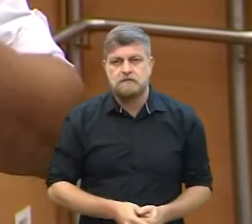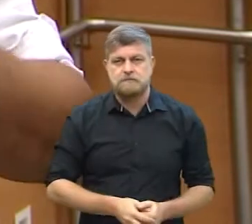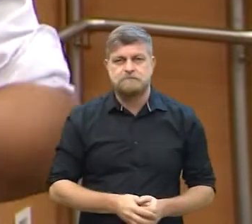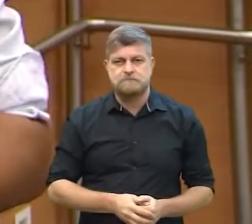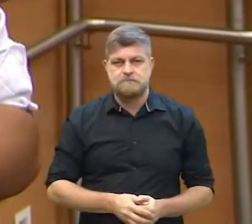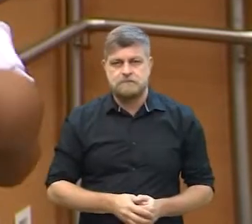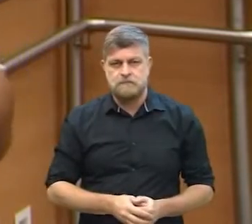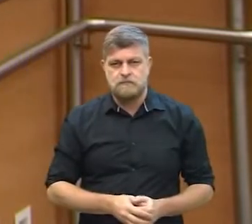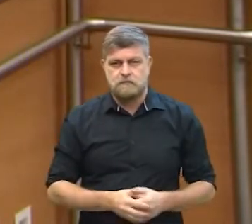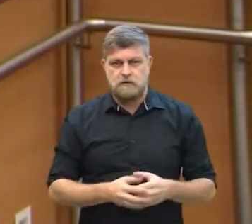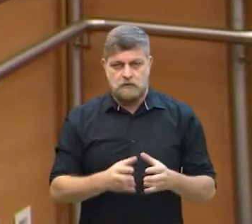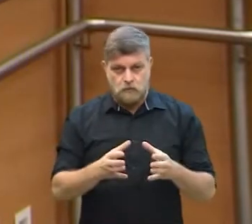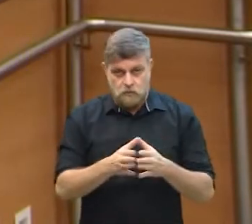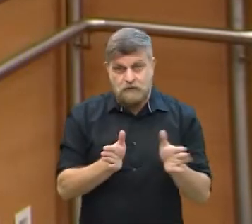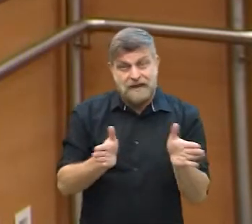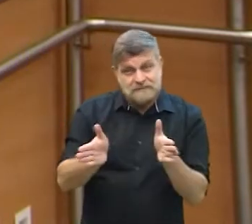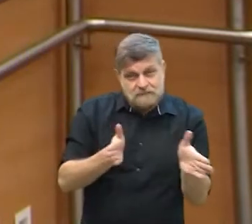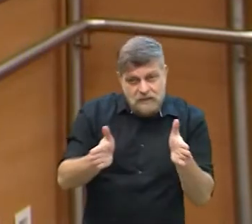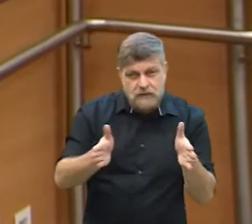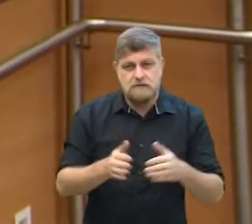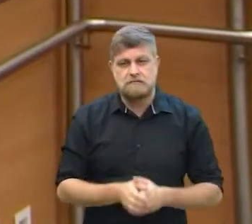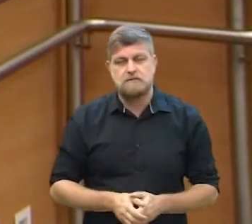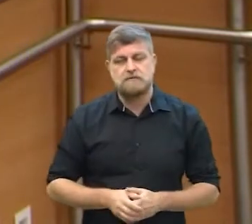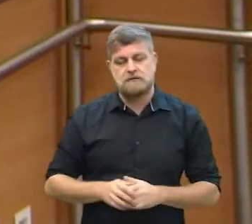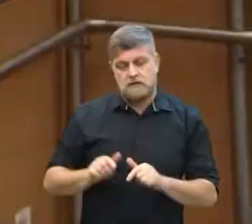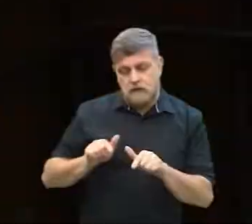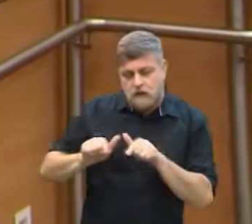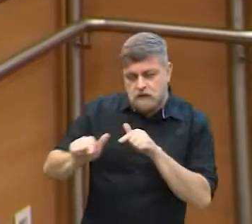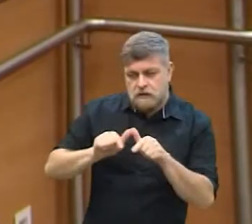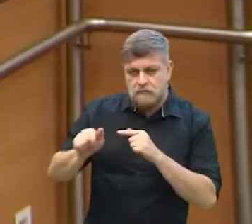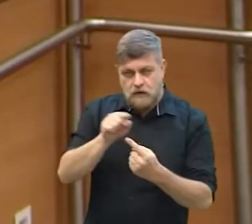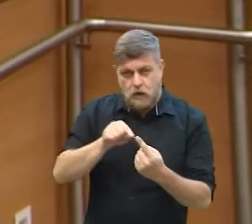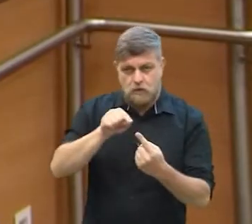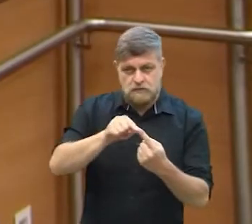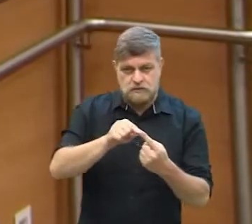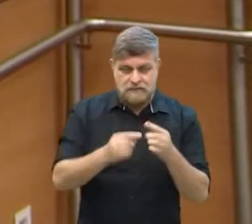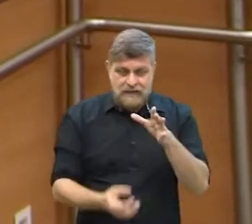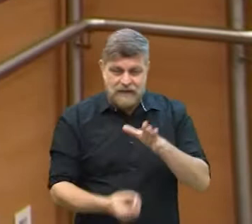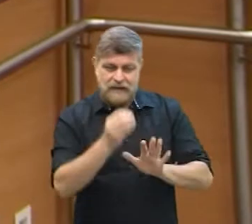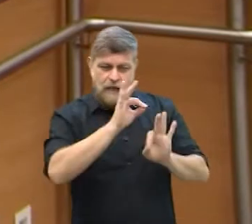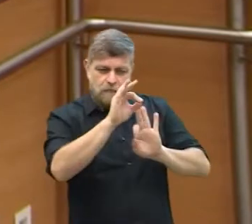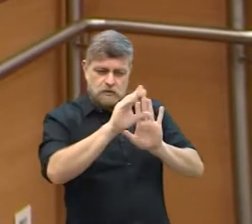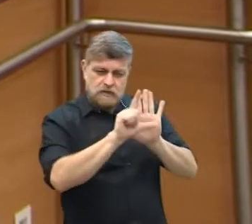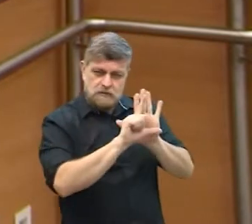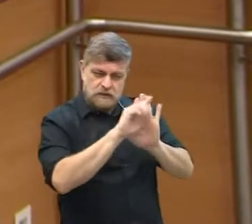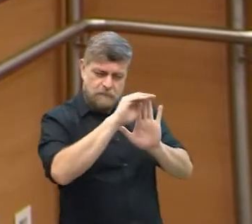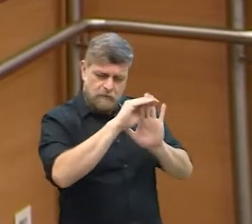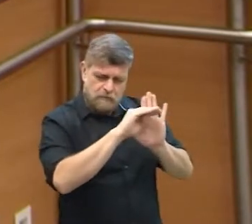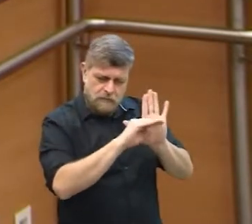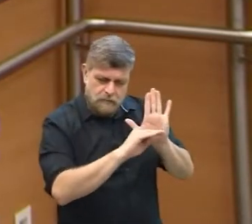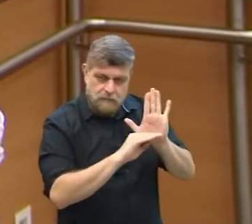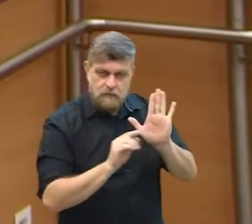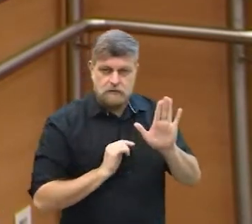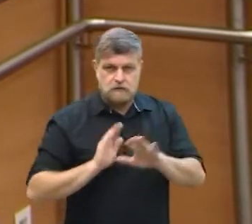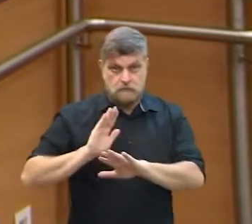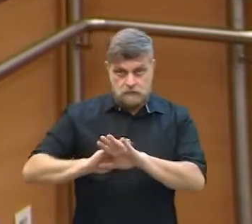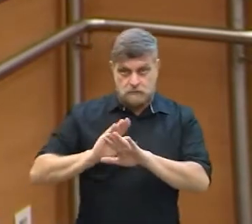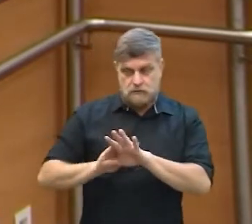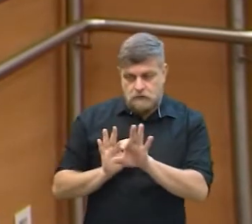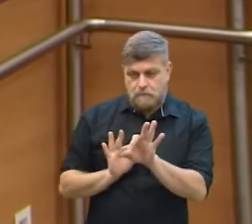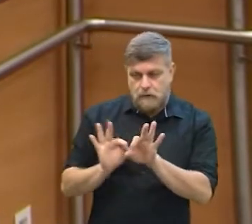trabalho em cima do que? Da mobilidade, da acessibilidade. Vamos trabalhar em cima de projetos, vamos criar alguns projetos de